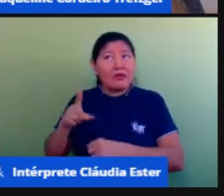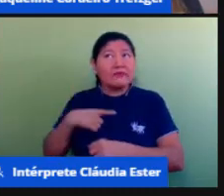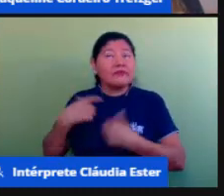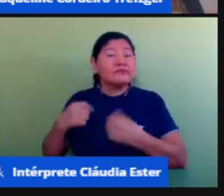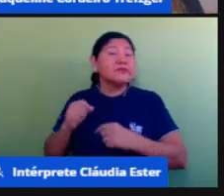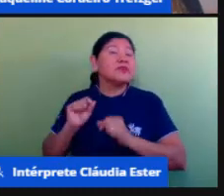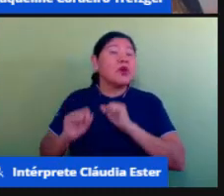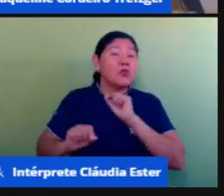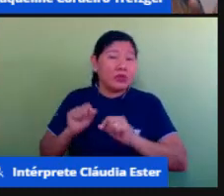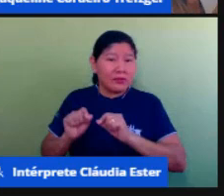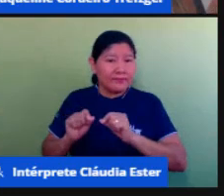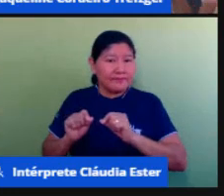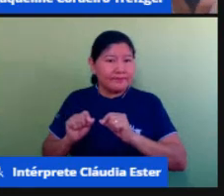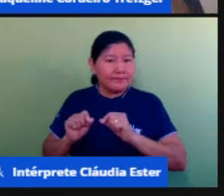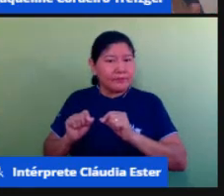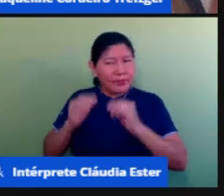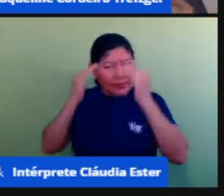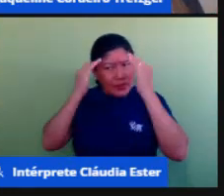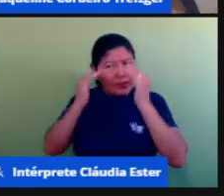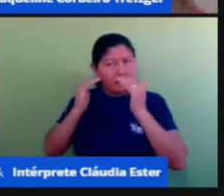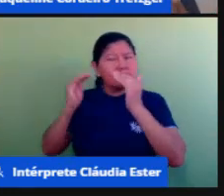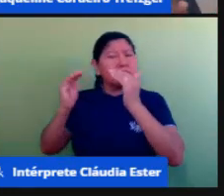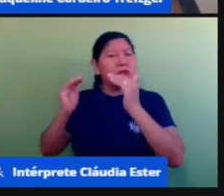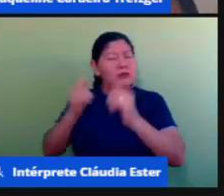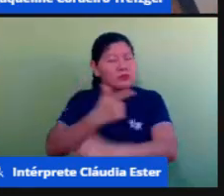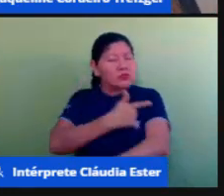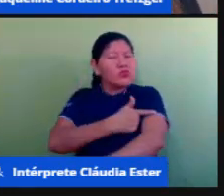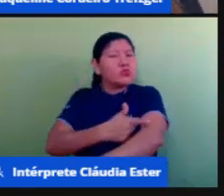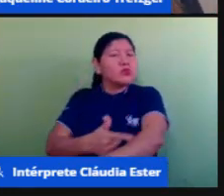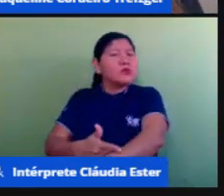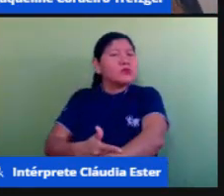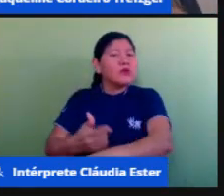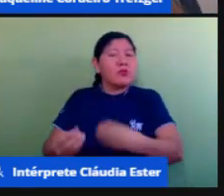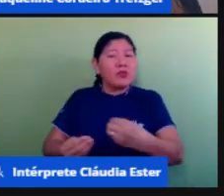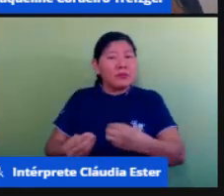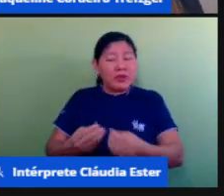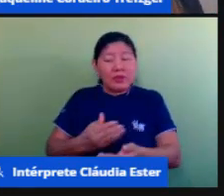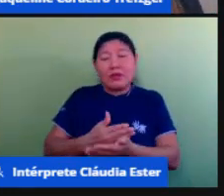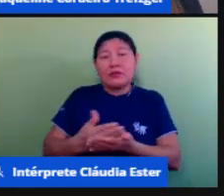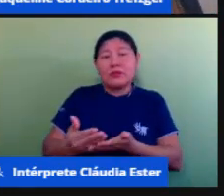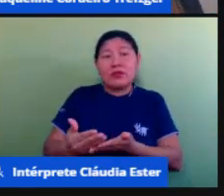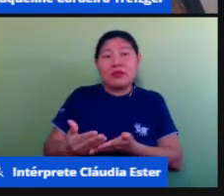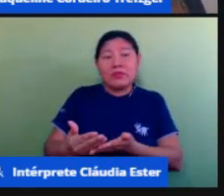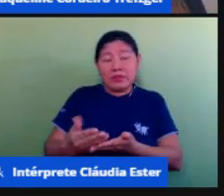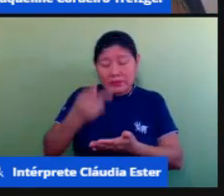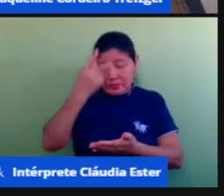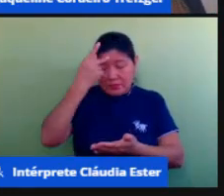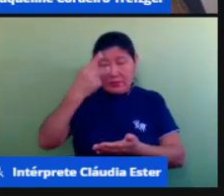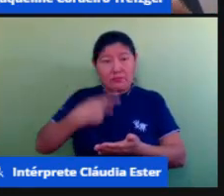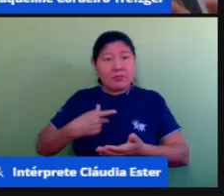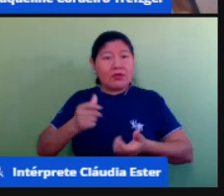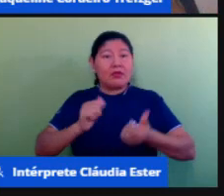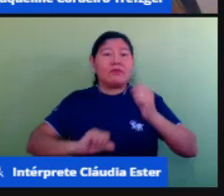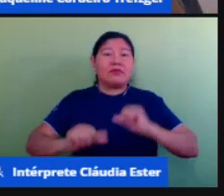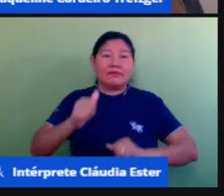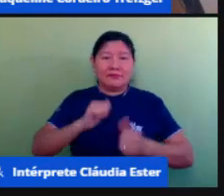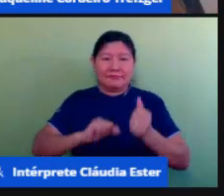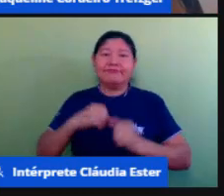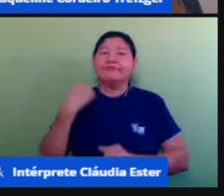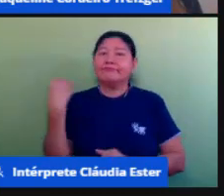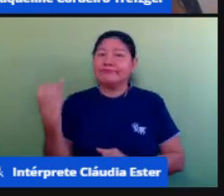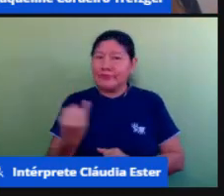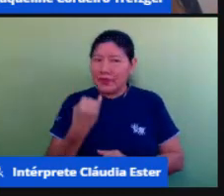vou falar. Então, já estou me autoavaliando em si, né? E é muito importante também a gente trabalhar com